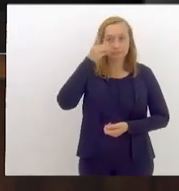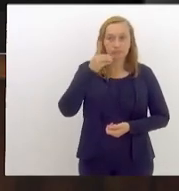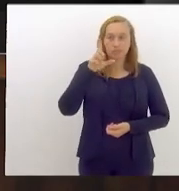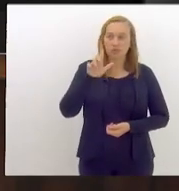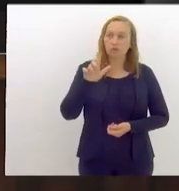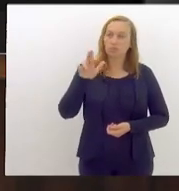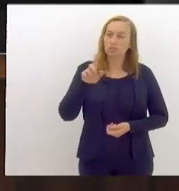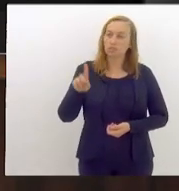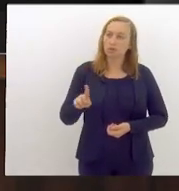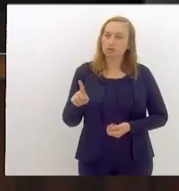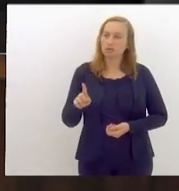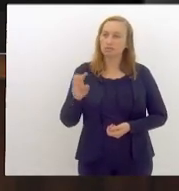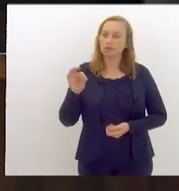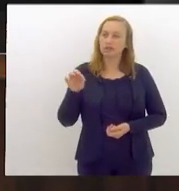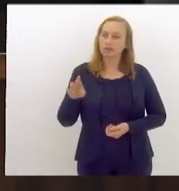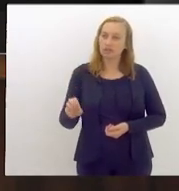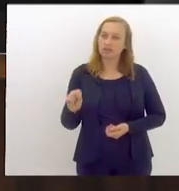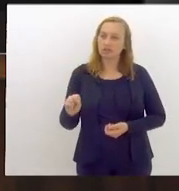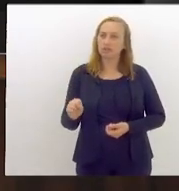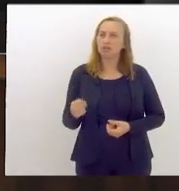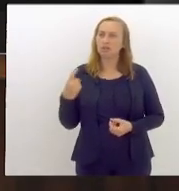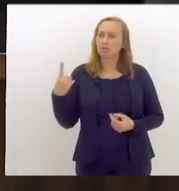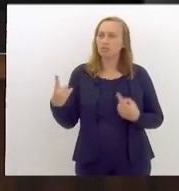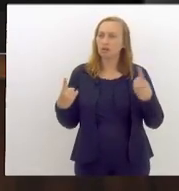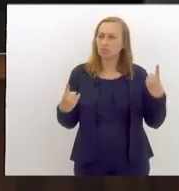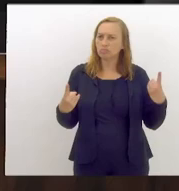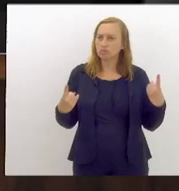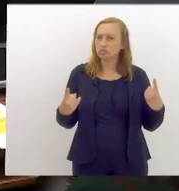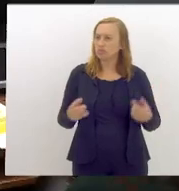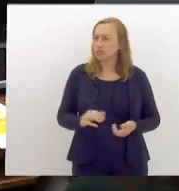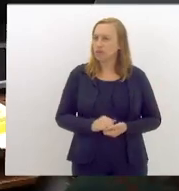Deputado Luiz Martins 1 a 1